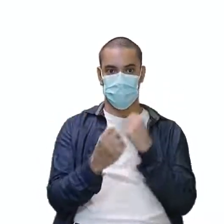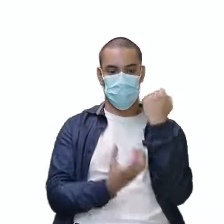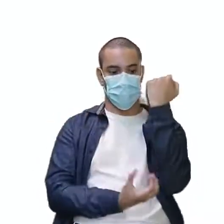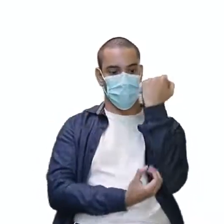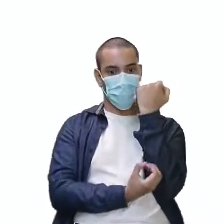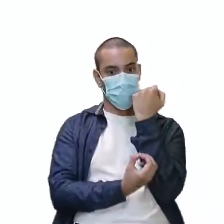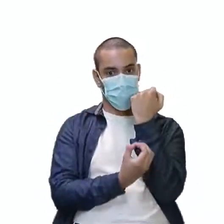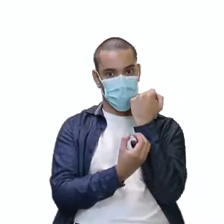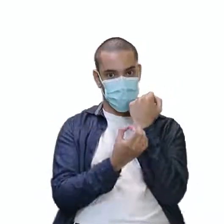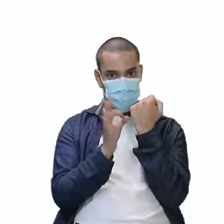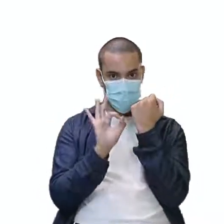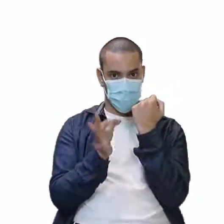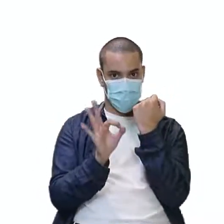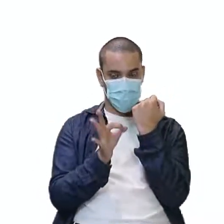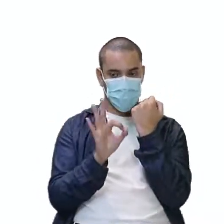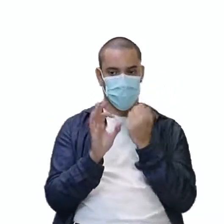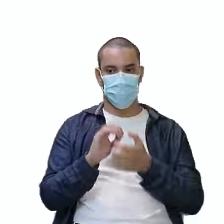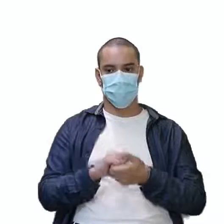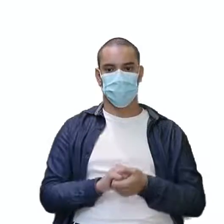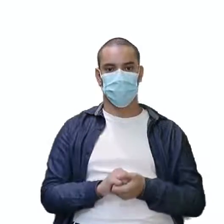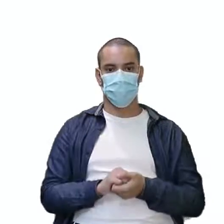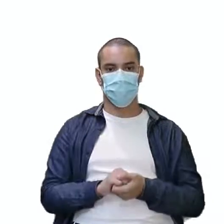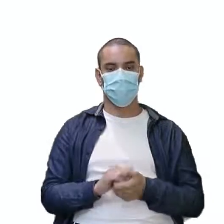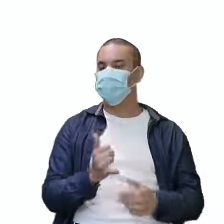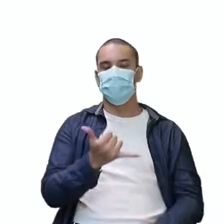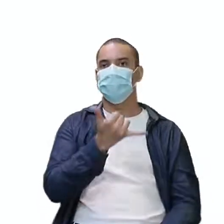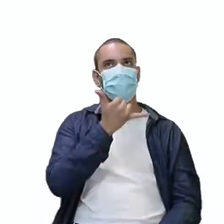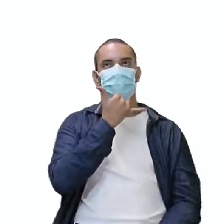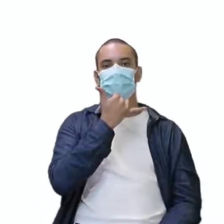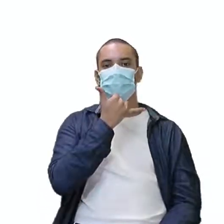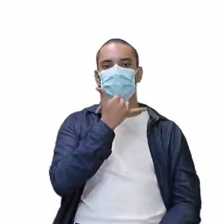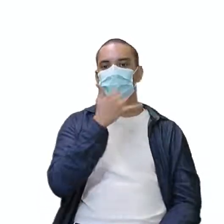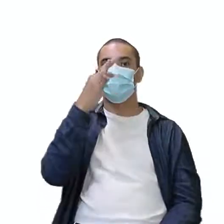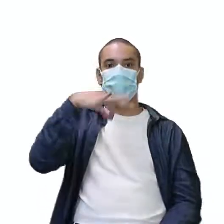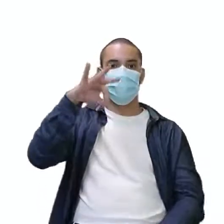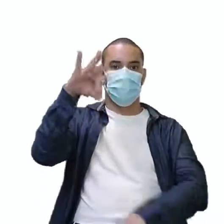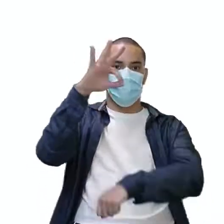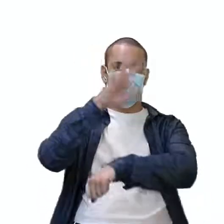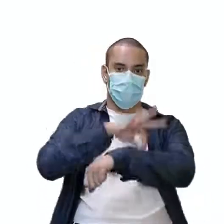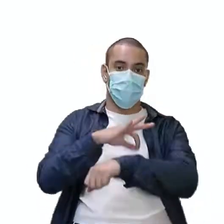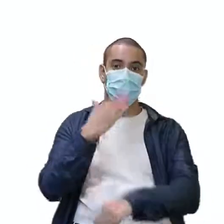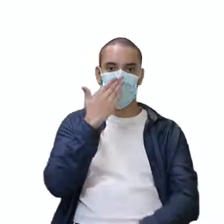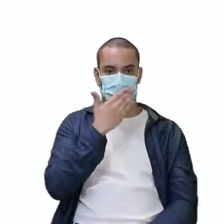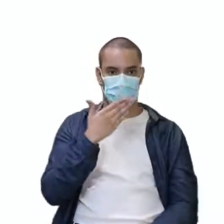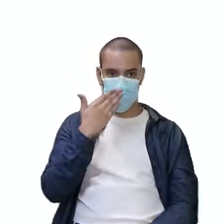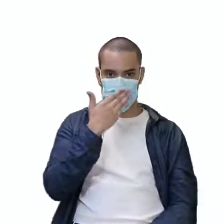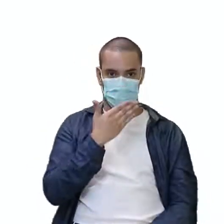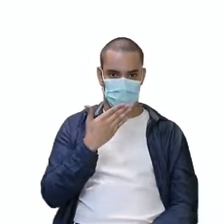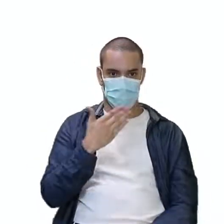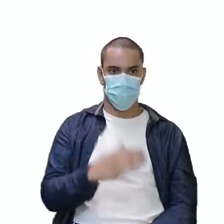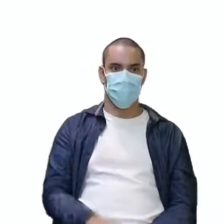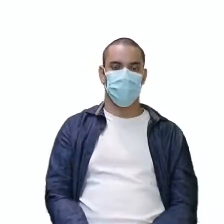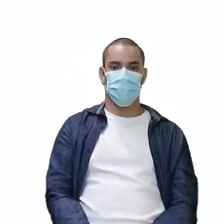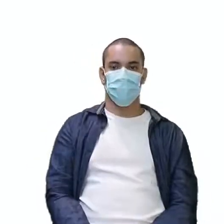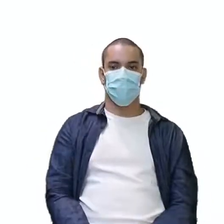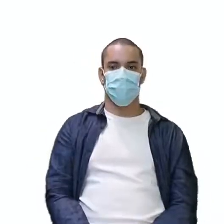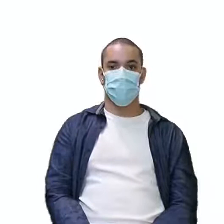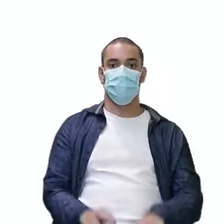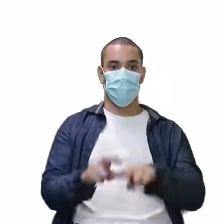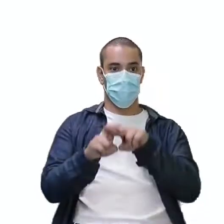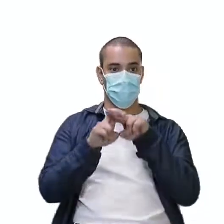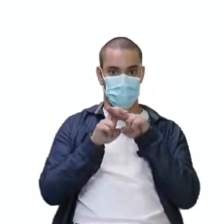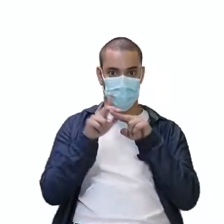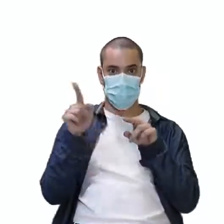cupins, né? Era de térmitas, né? Não, desculpa, de abelhas. Eita. Então,